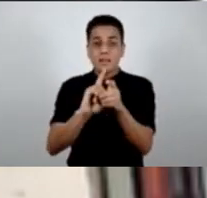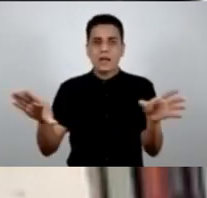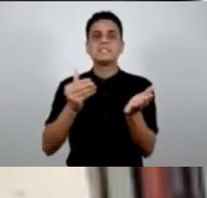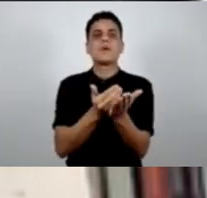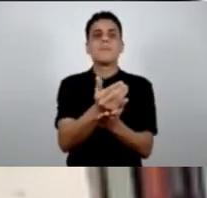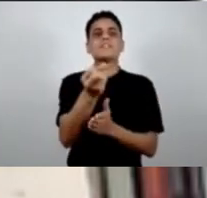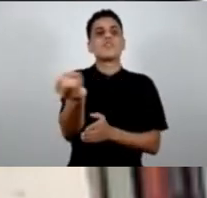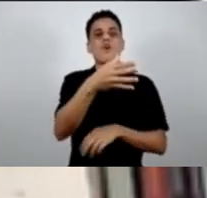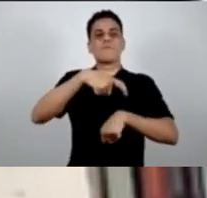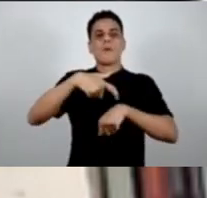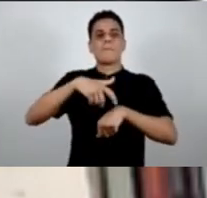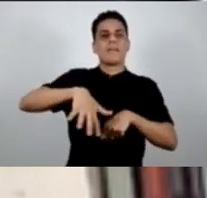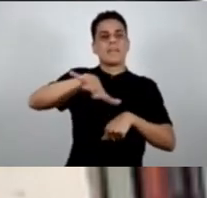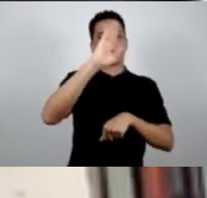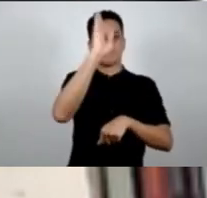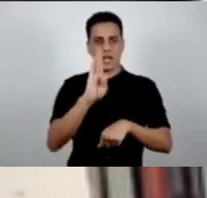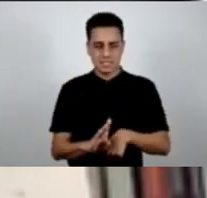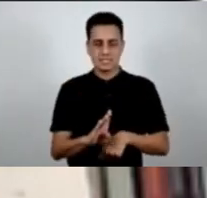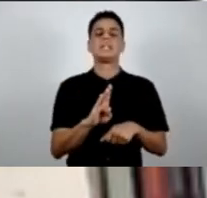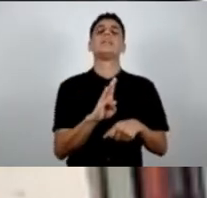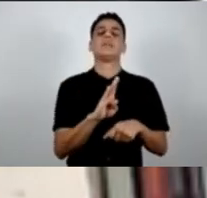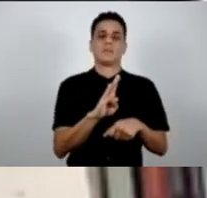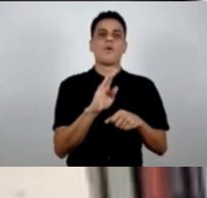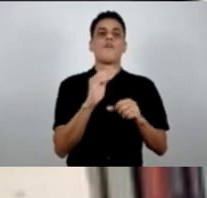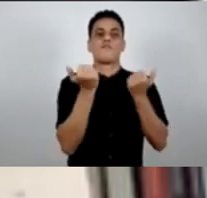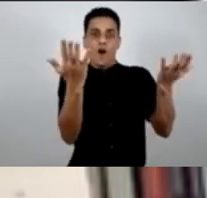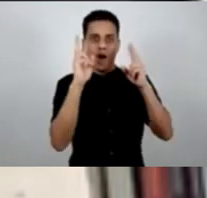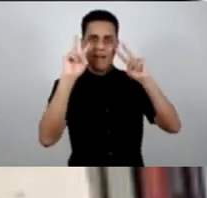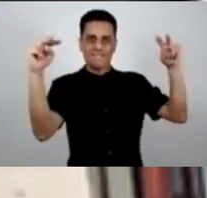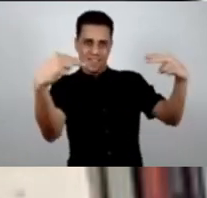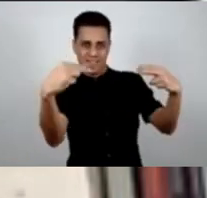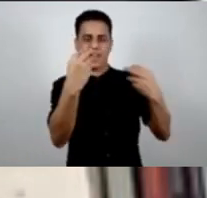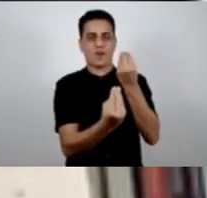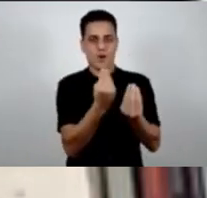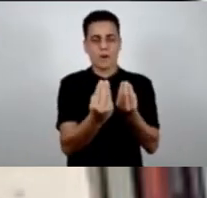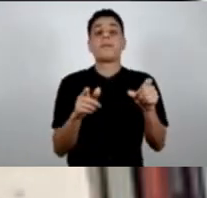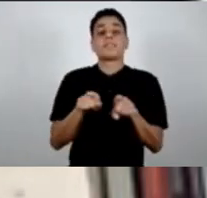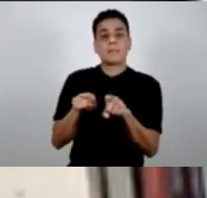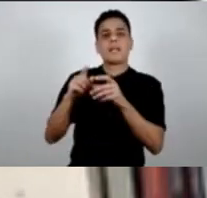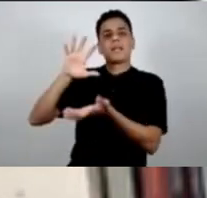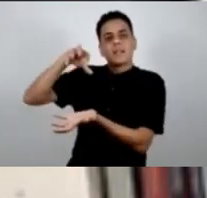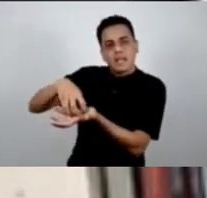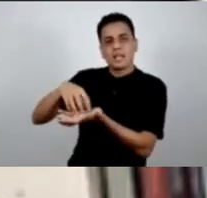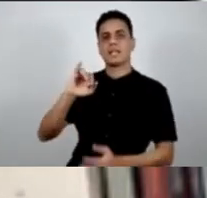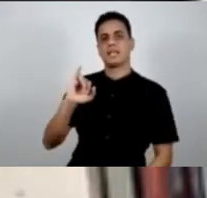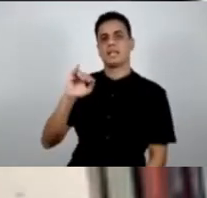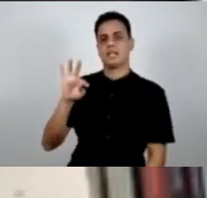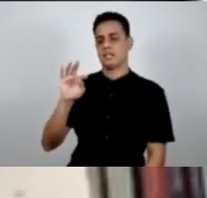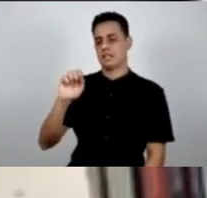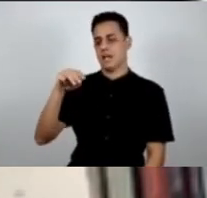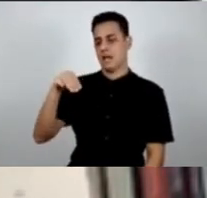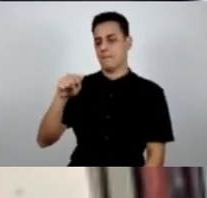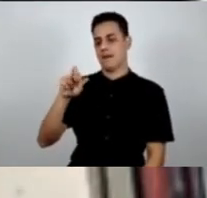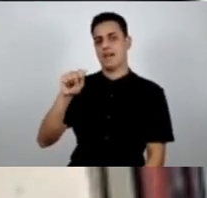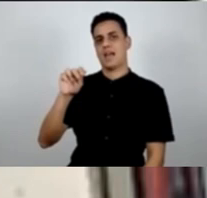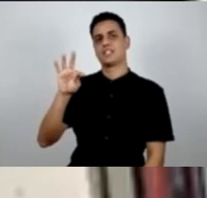para o exterior e um novo engajamento do Itamaraty, justamente nesses programas do Departamento Cultural com cineastas brasileiros. O